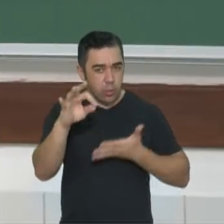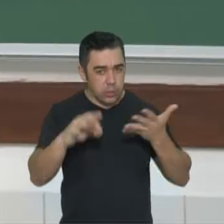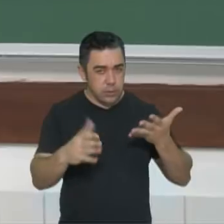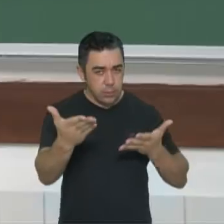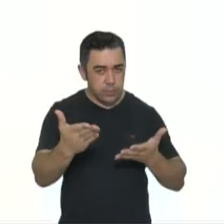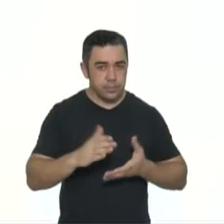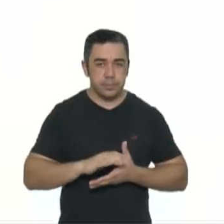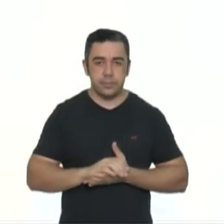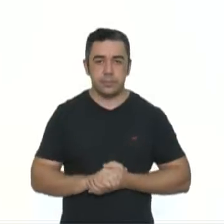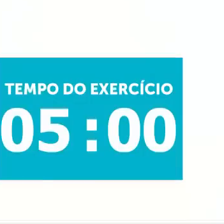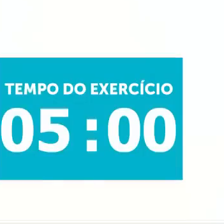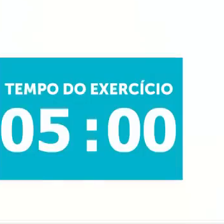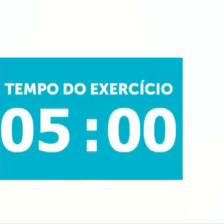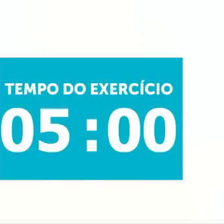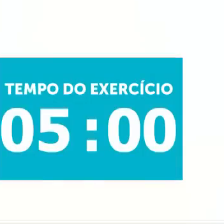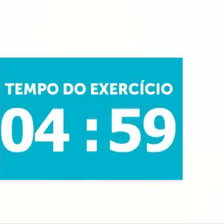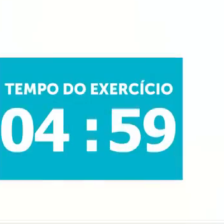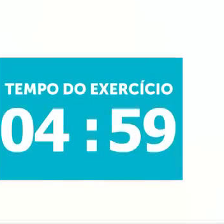corrigir.